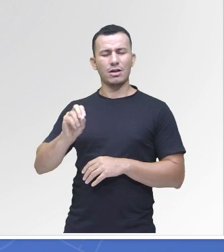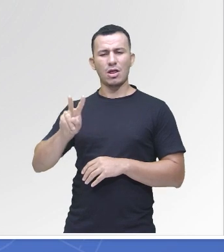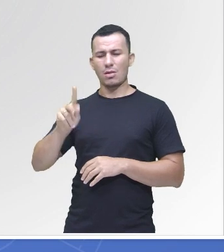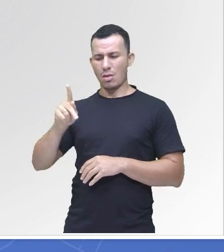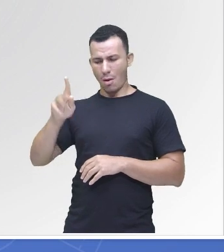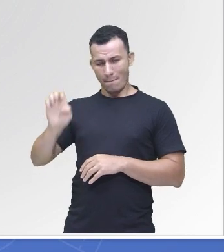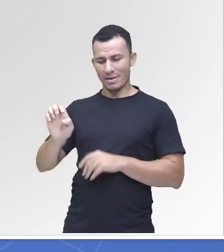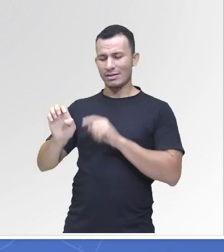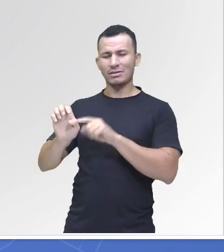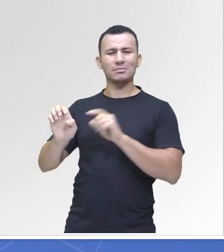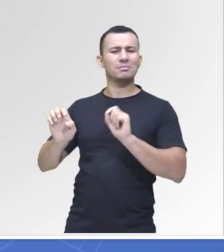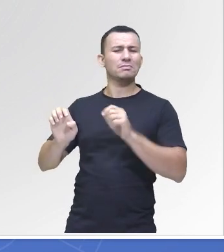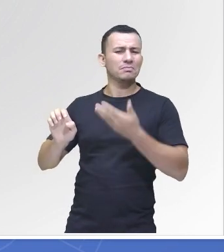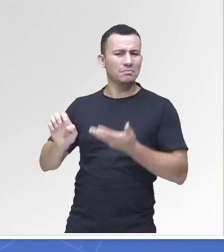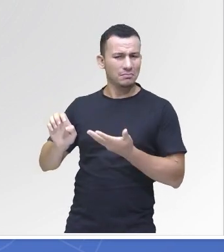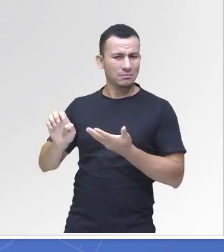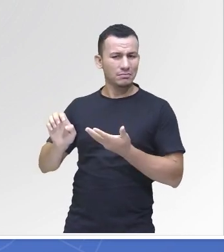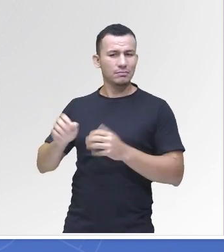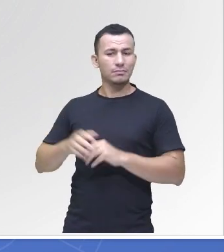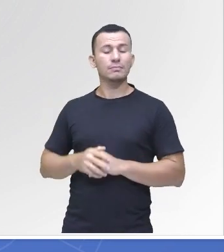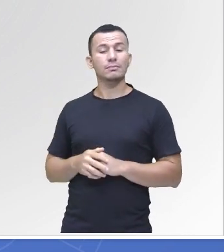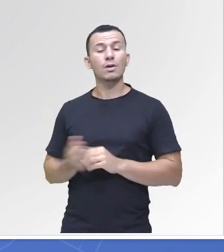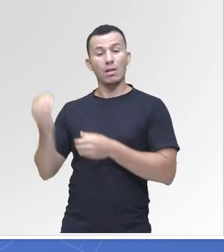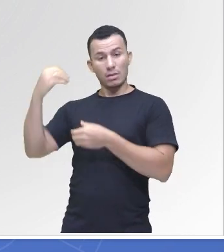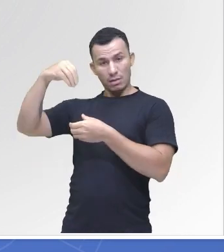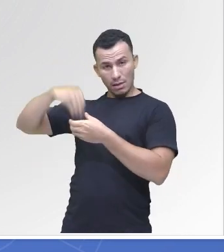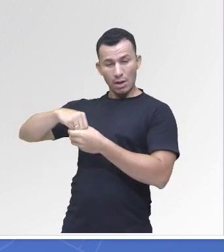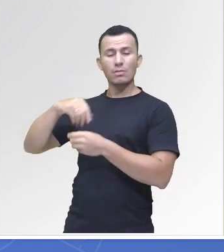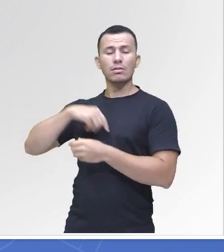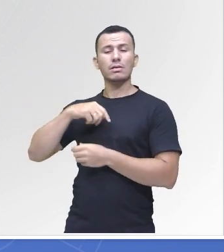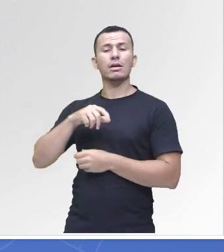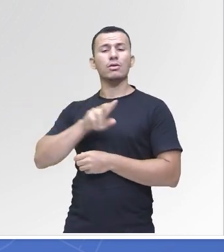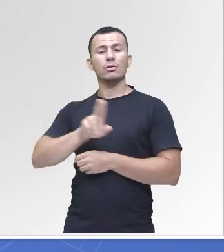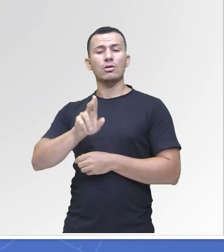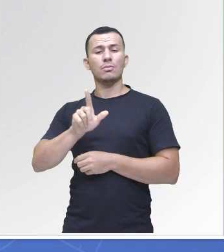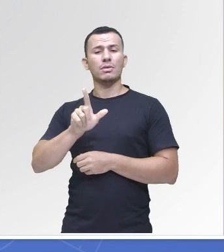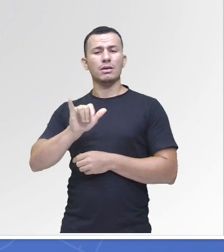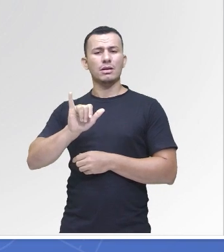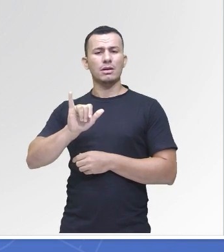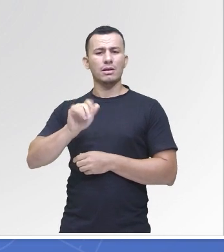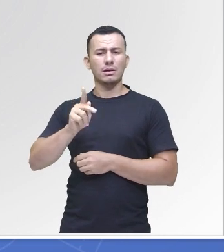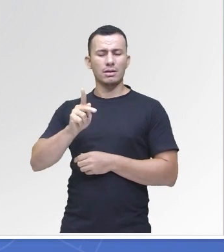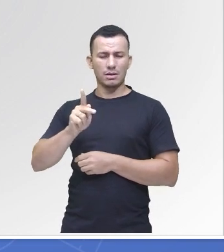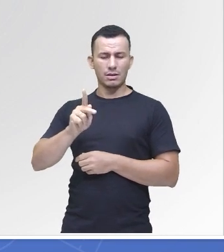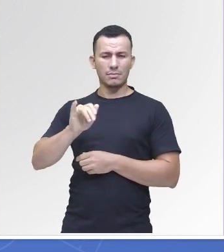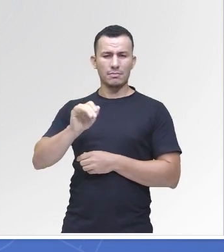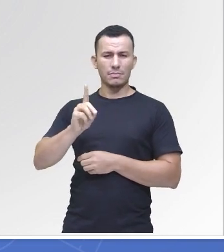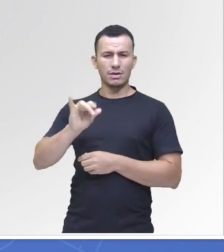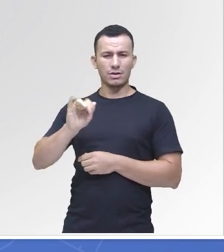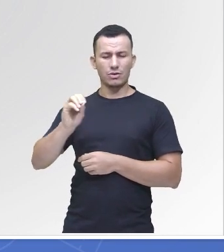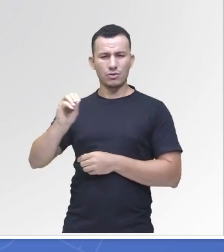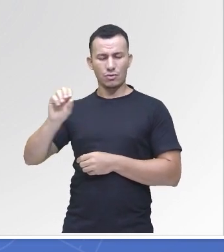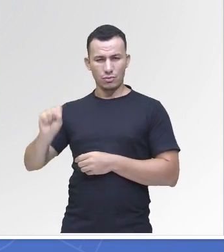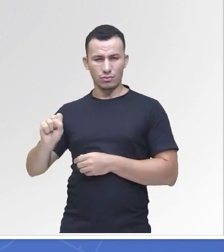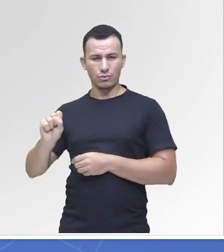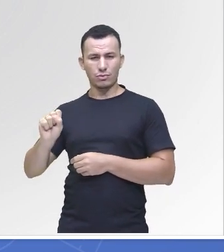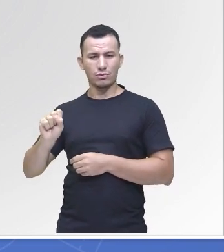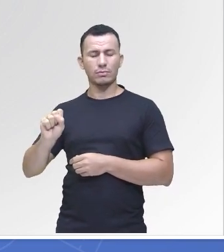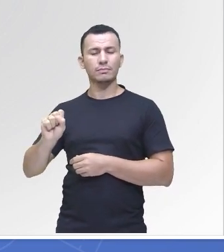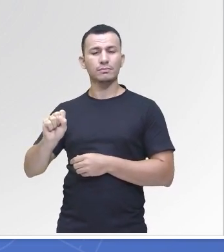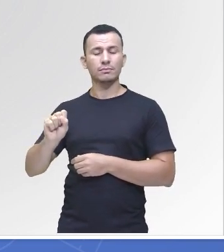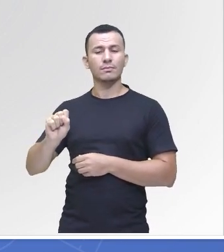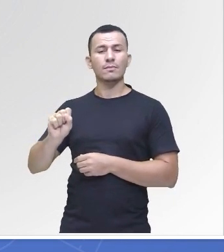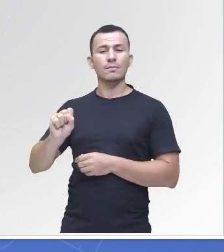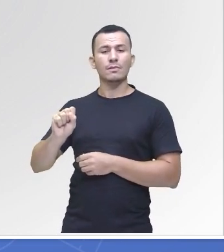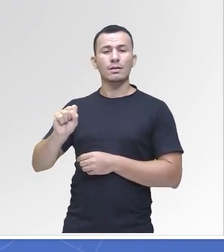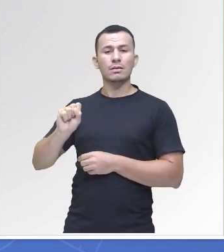sua composição lipídios. Geralmente, quando o vírus apresenta esse envelope, é